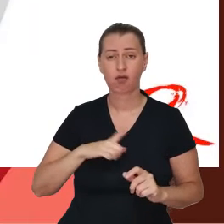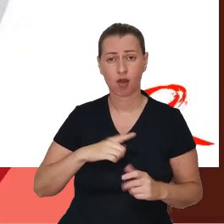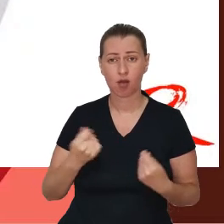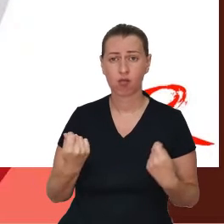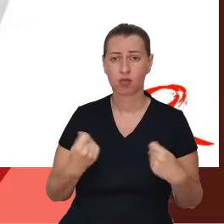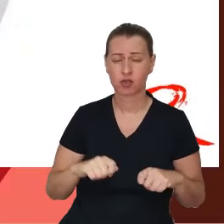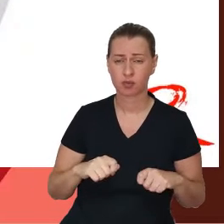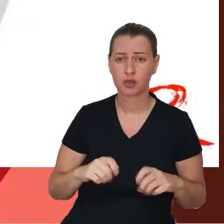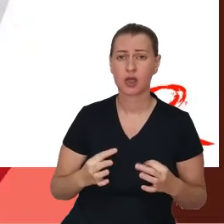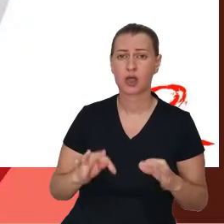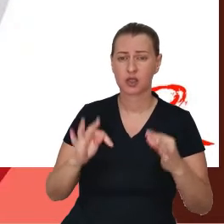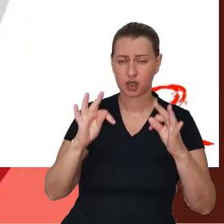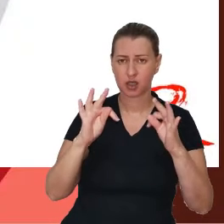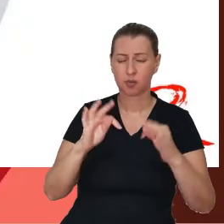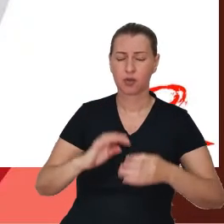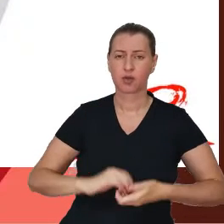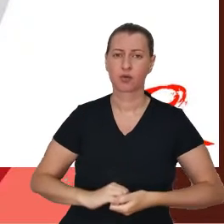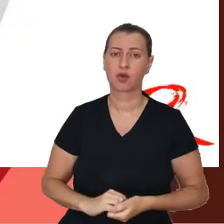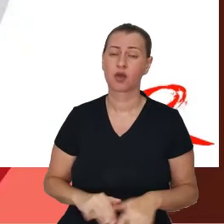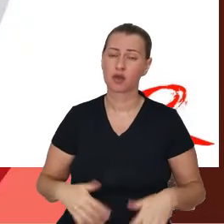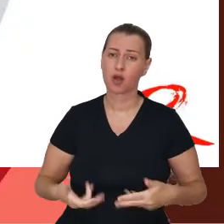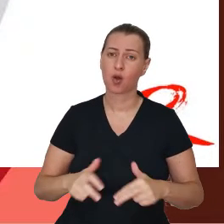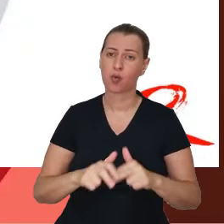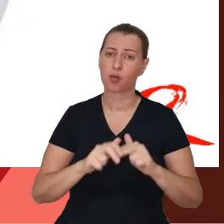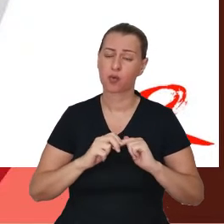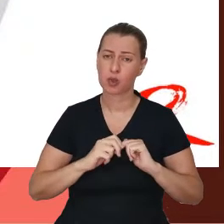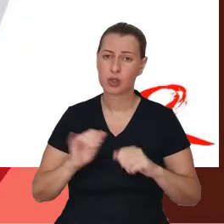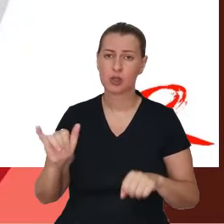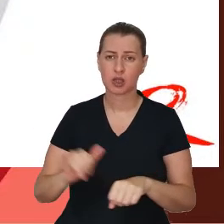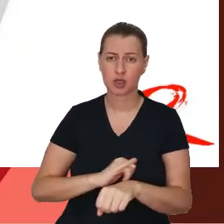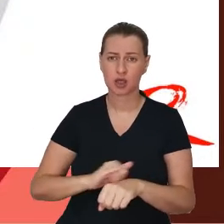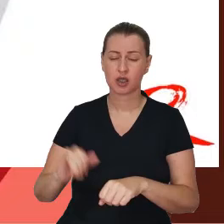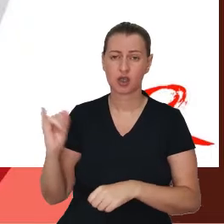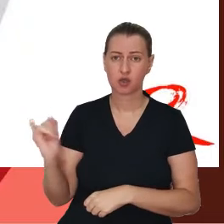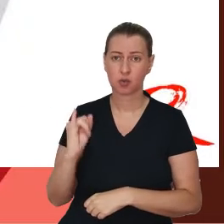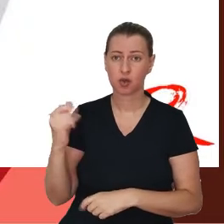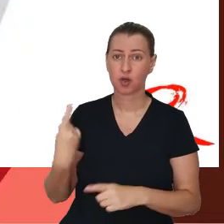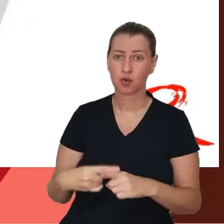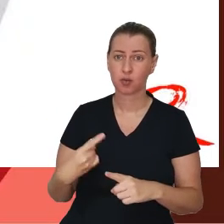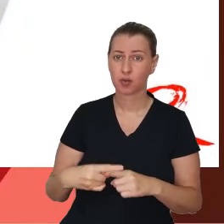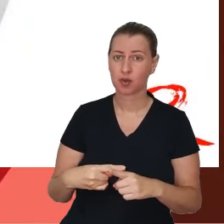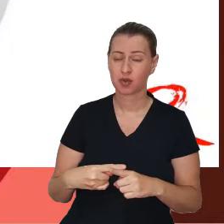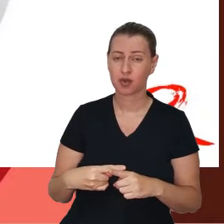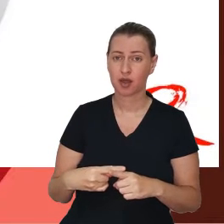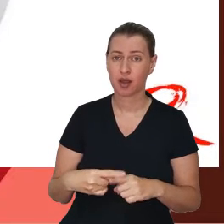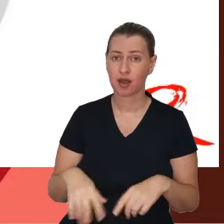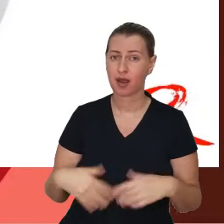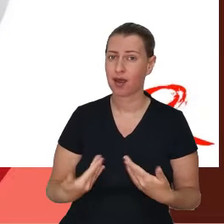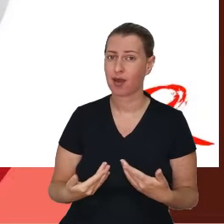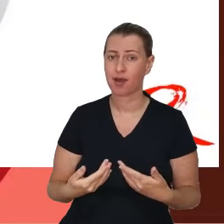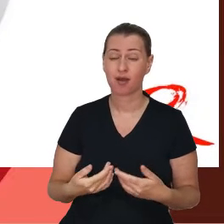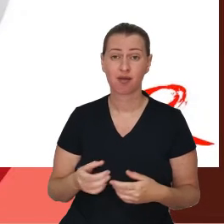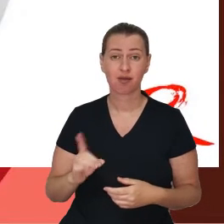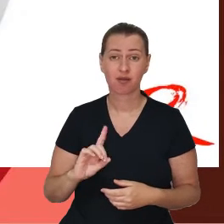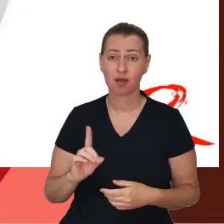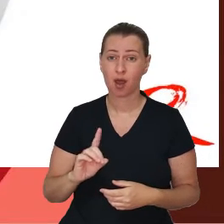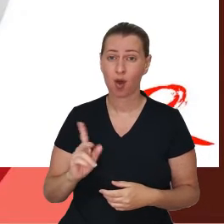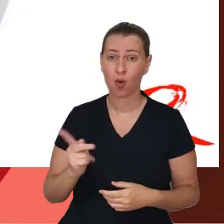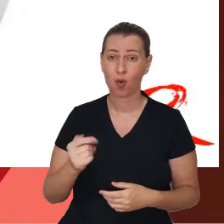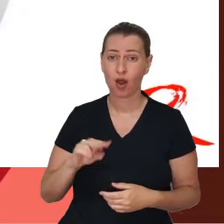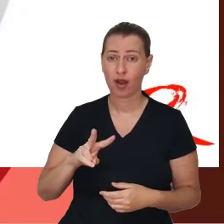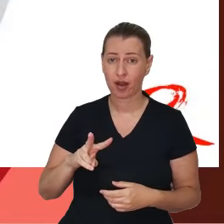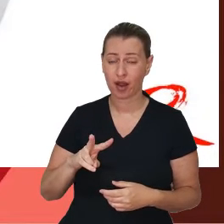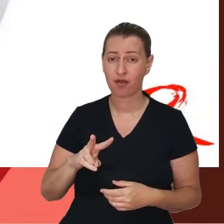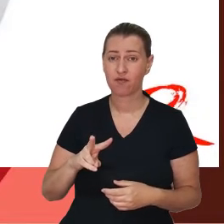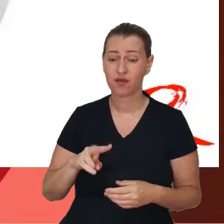o tratamento. E isso também é estratégia importante, porque é indetectável, é intransmissível, então é muito importante